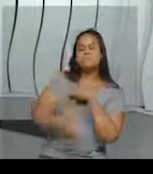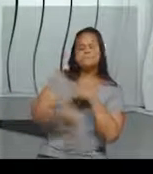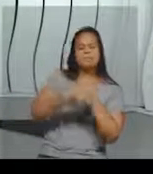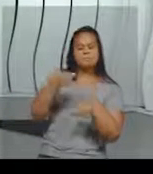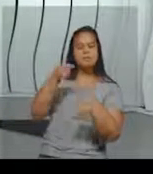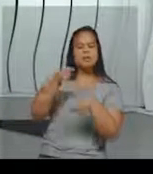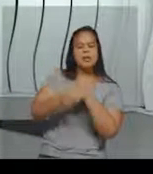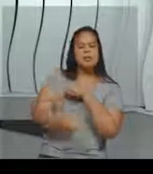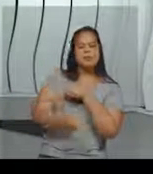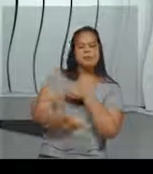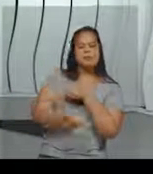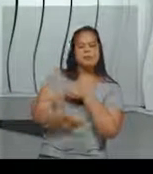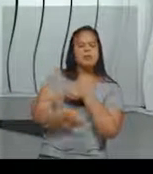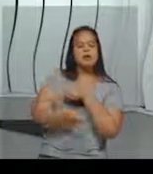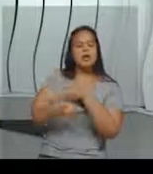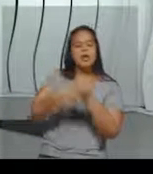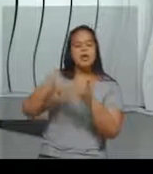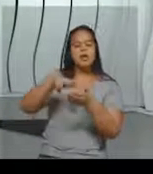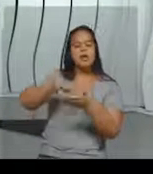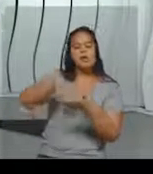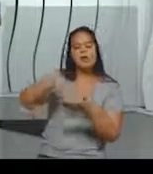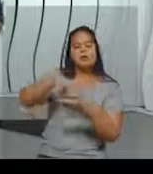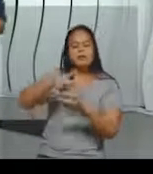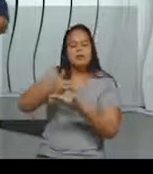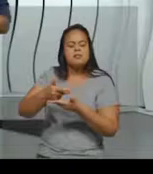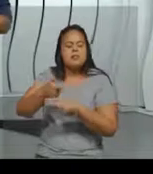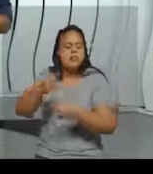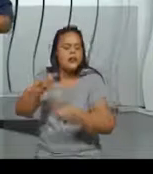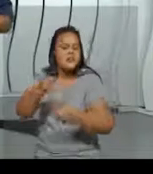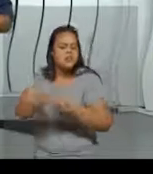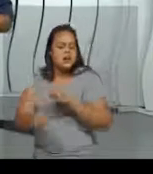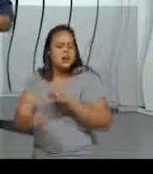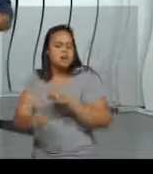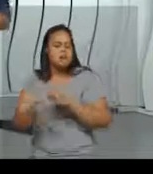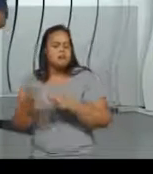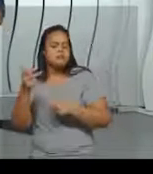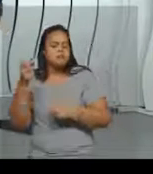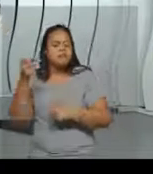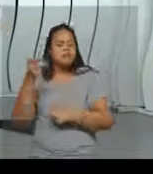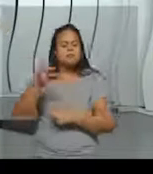é uma dança quebrada, né, que vai